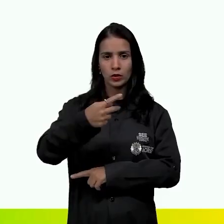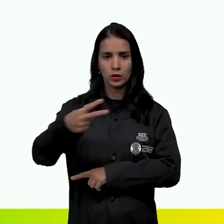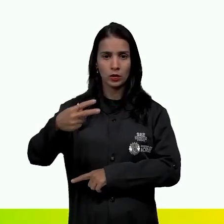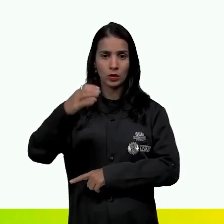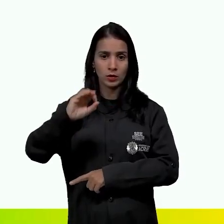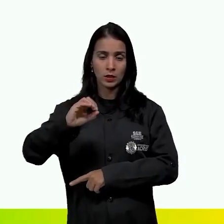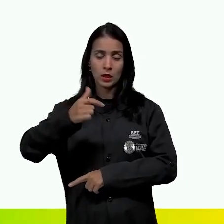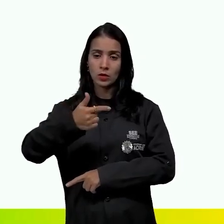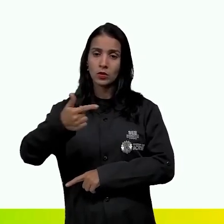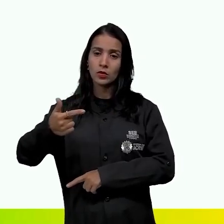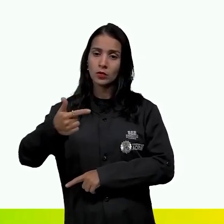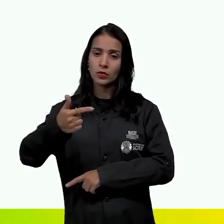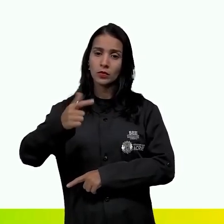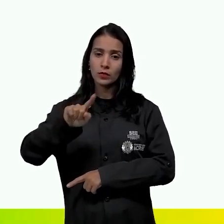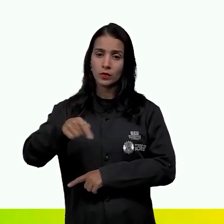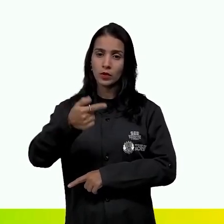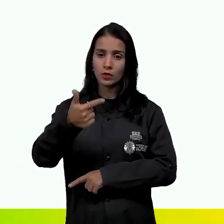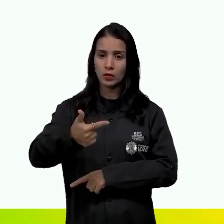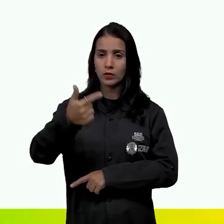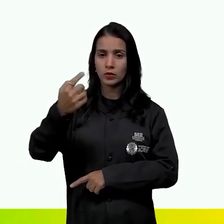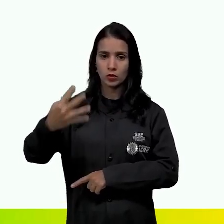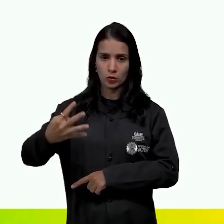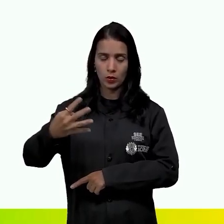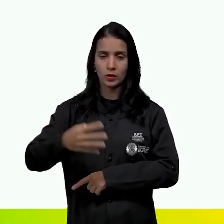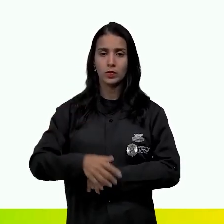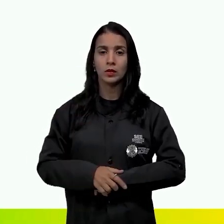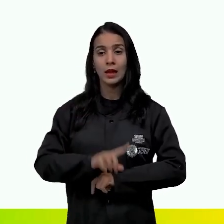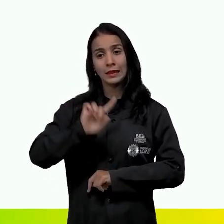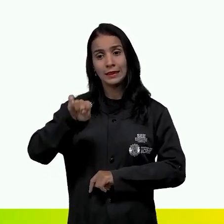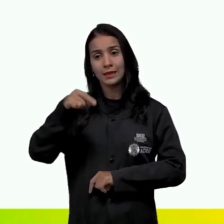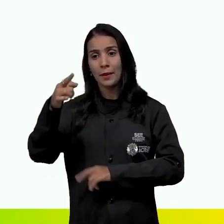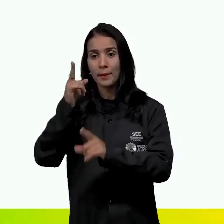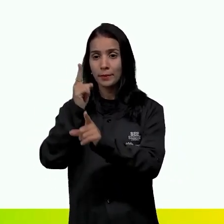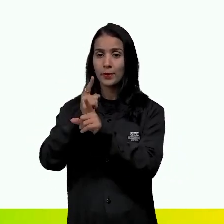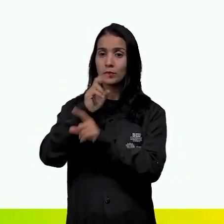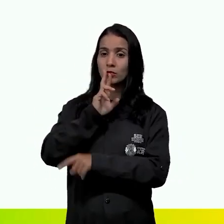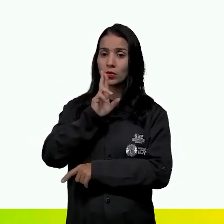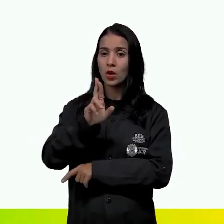fizer as contas, vai nos dar o seguinte resultado.